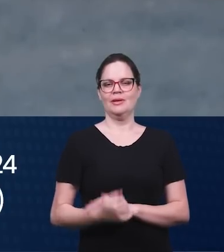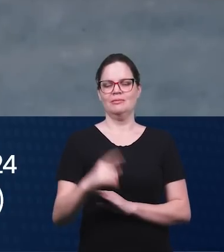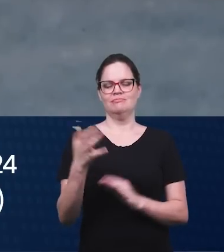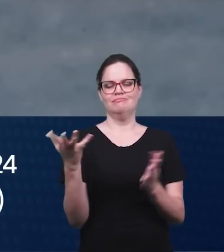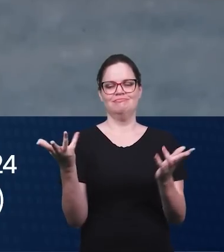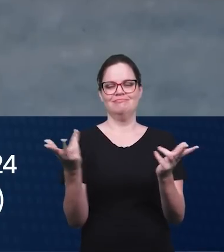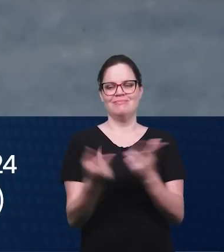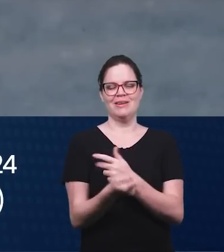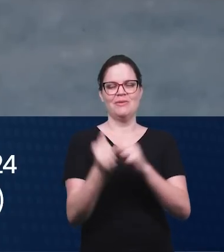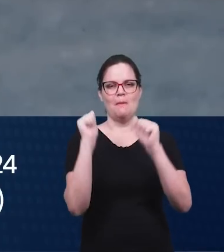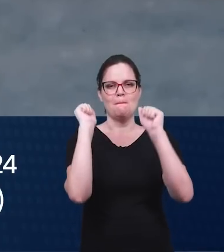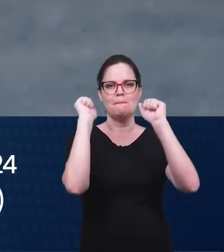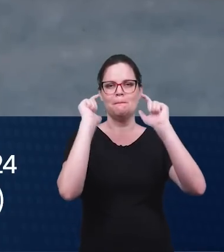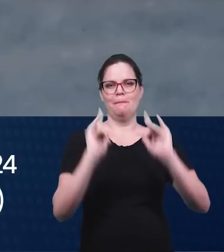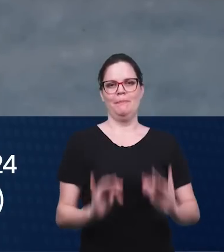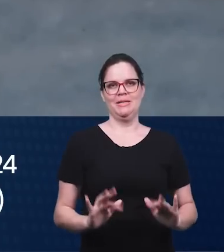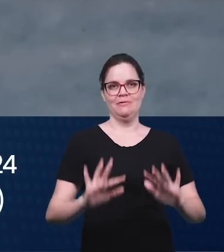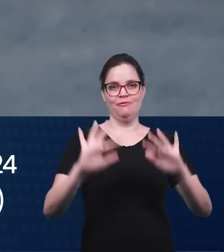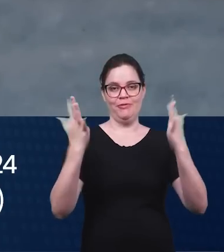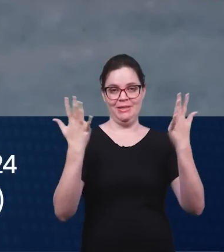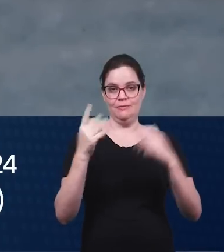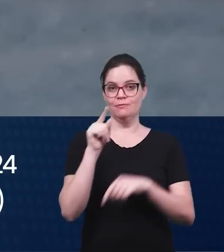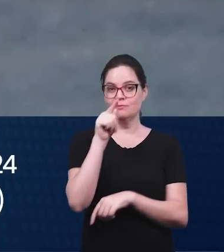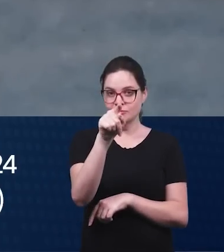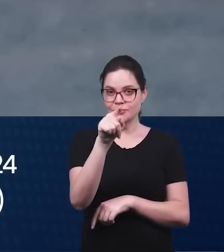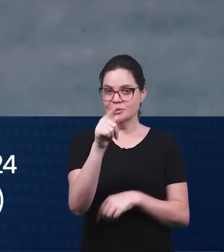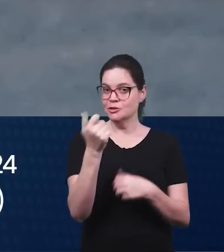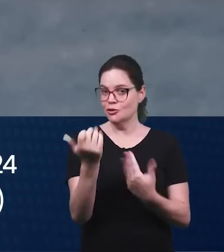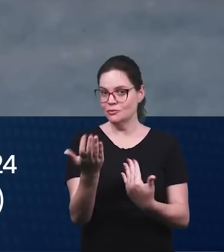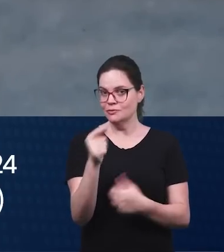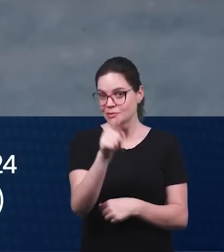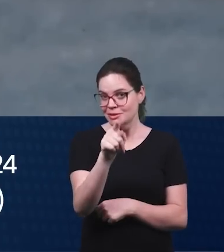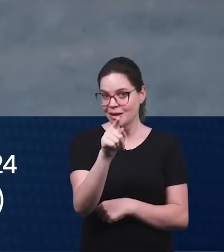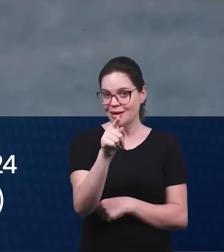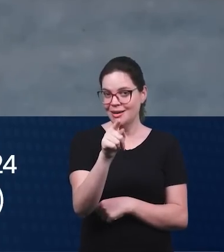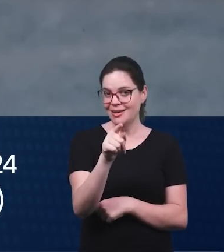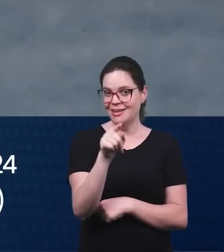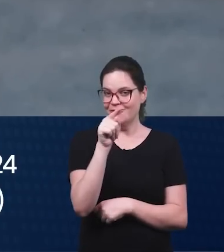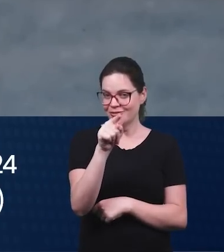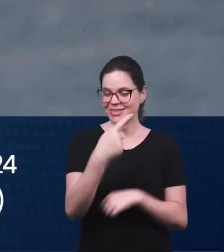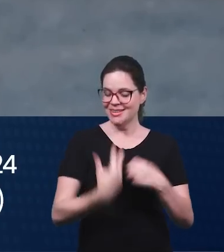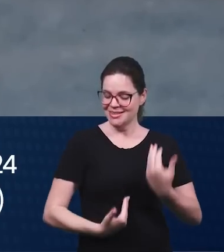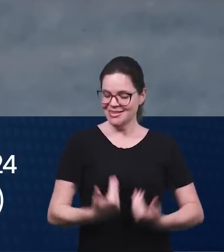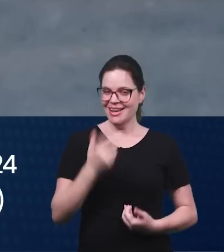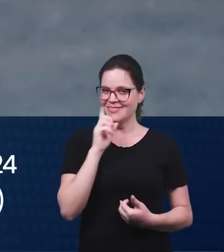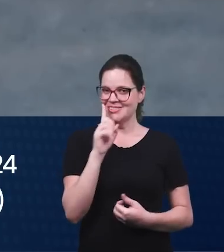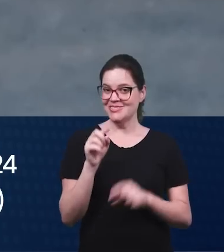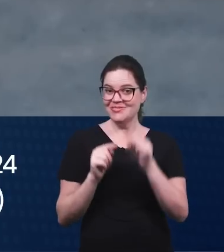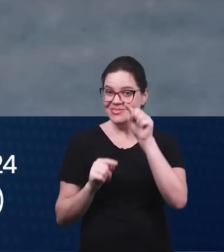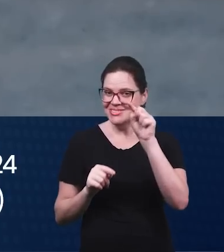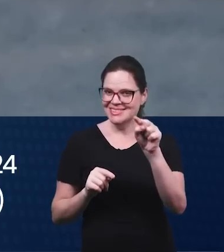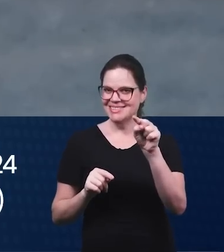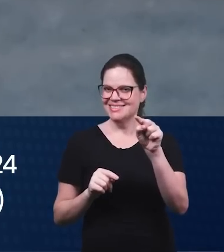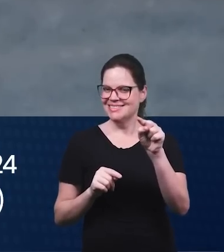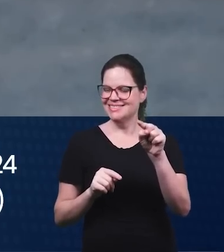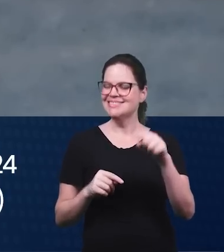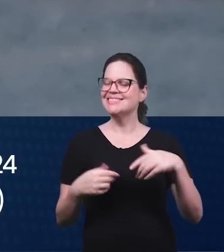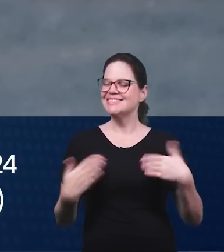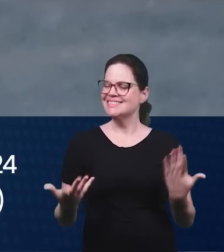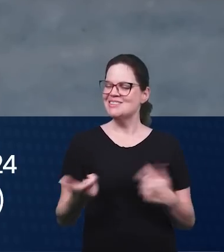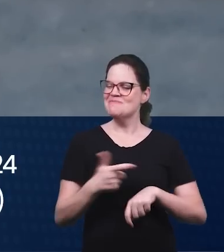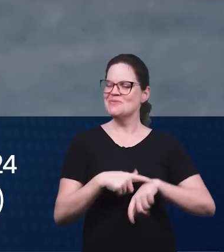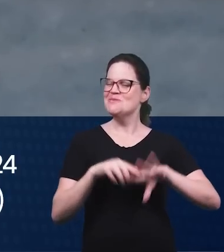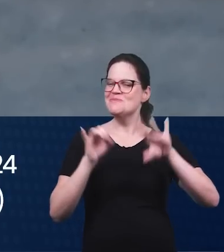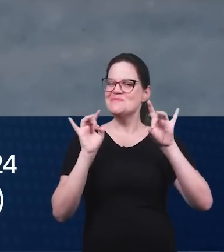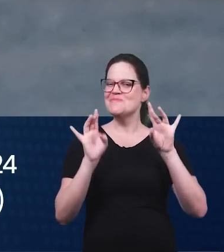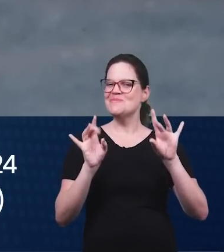Uma maravilha, uma bênção, uma festa. Você, jovem, Você, servo de Deus,